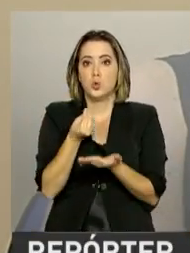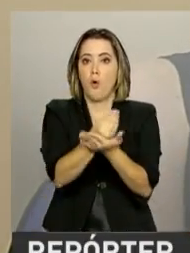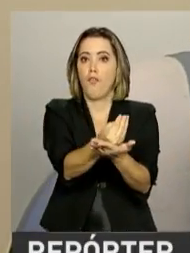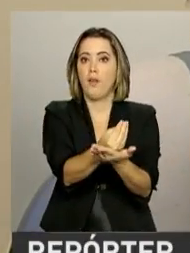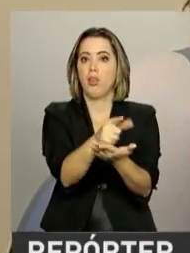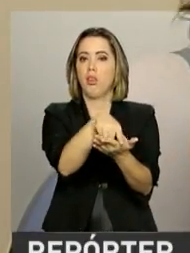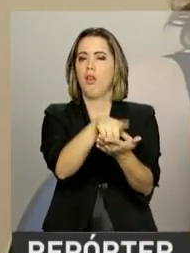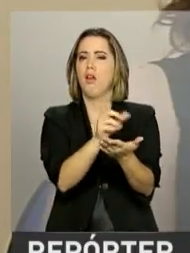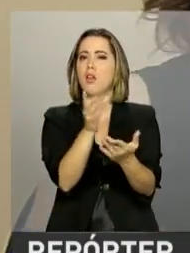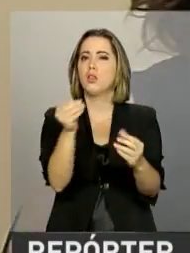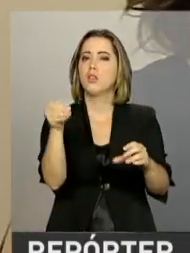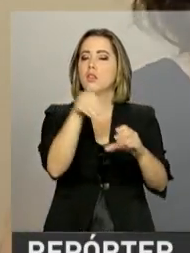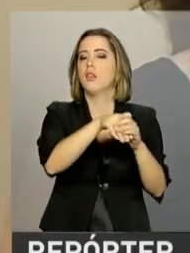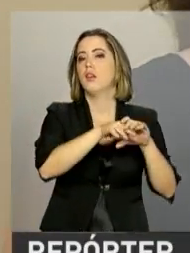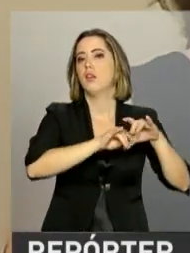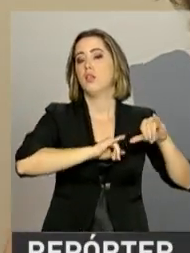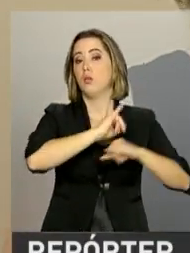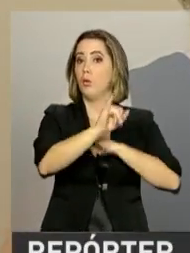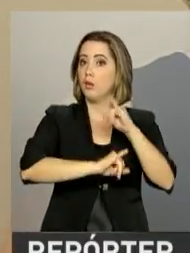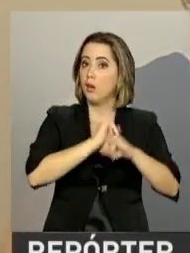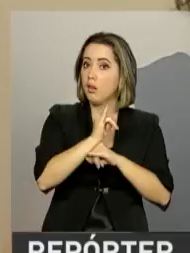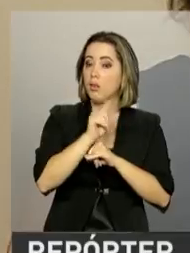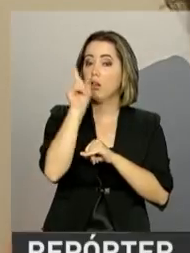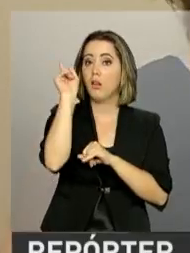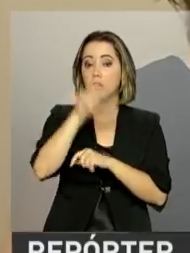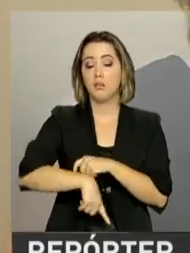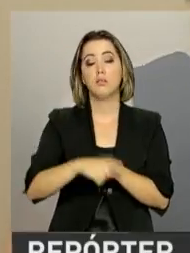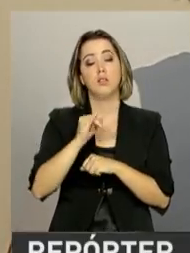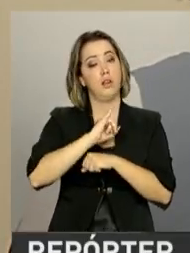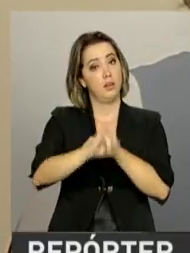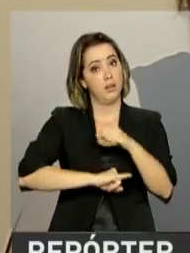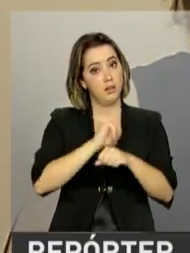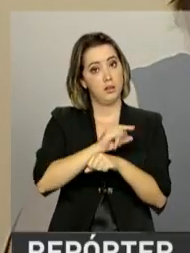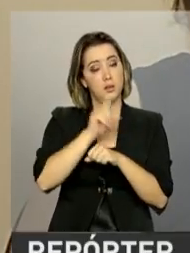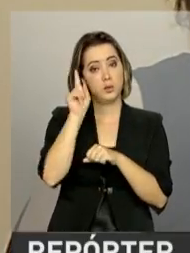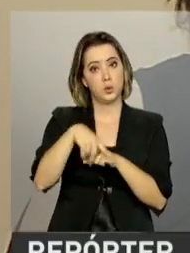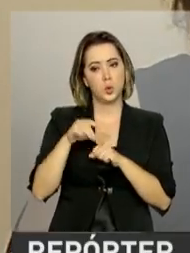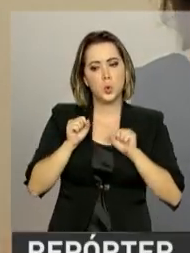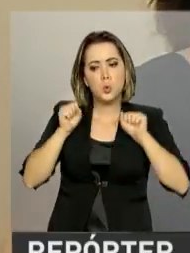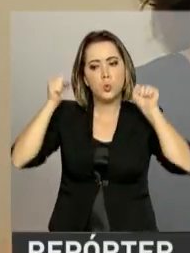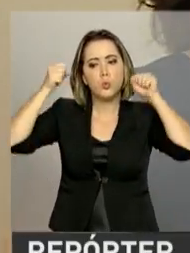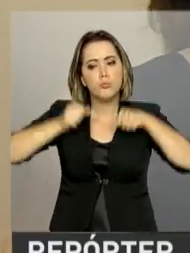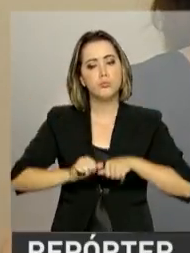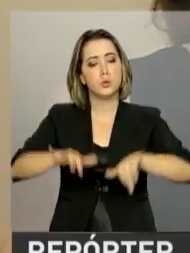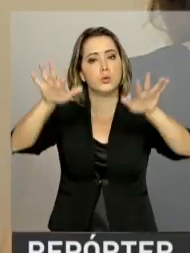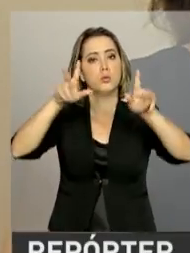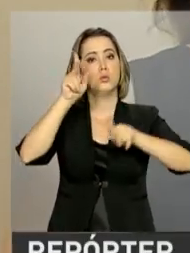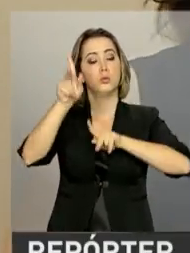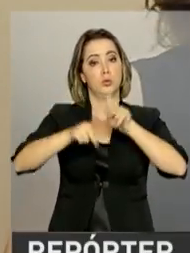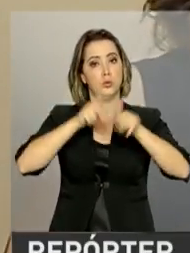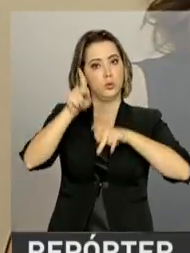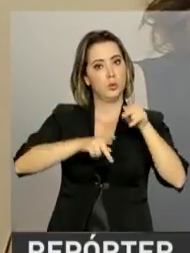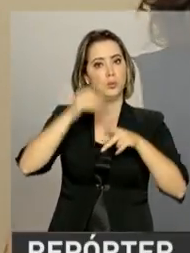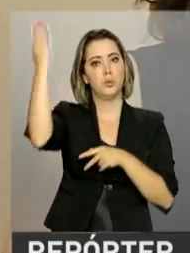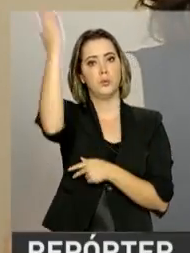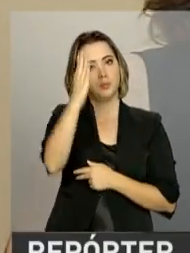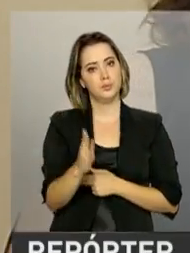internet é não só para alcançar o grande público do país todo, que é uma fundação nacional, e não